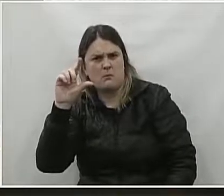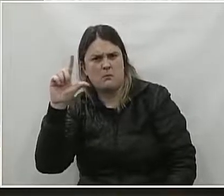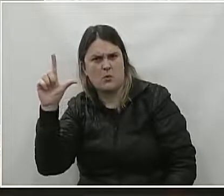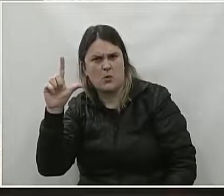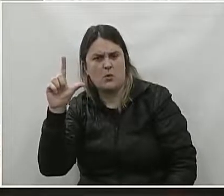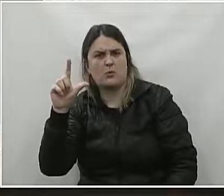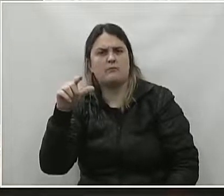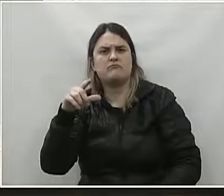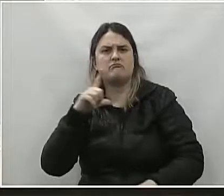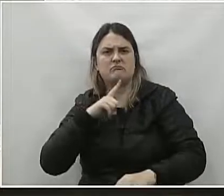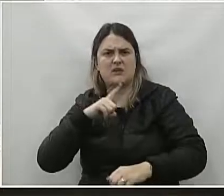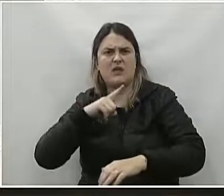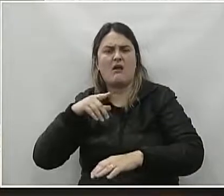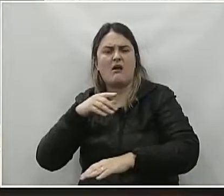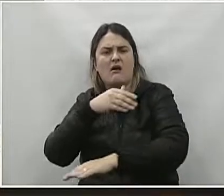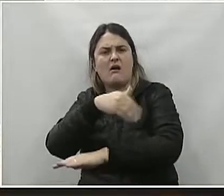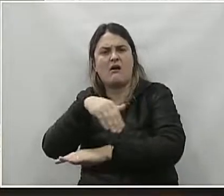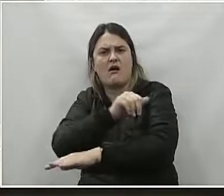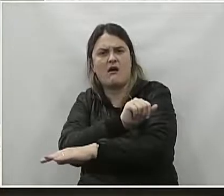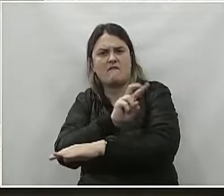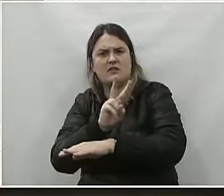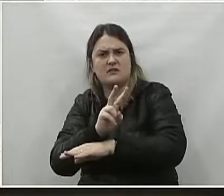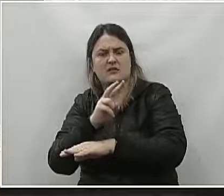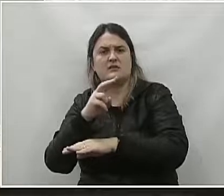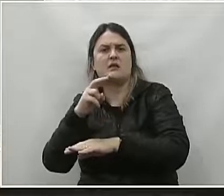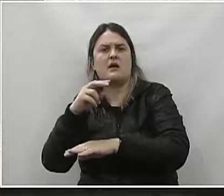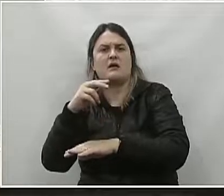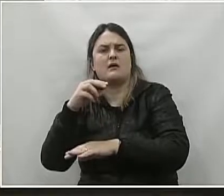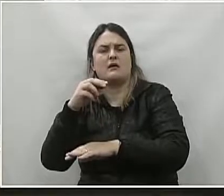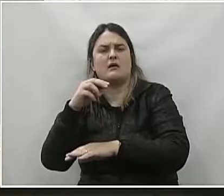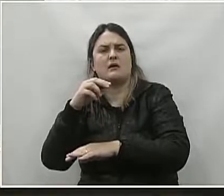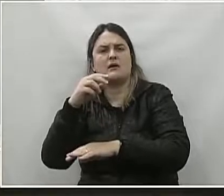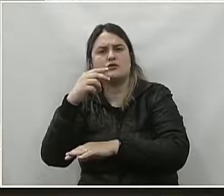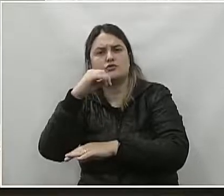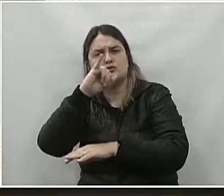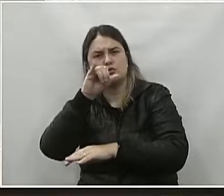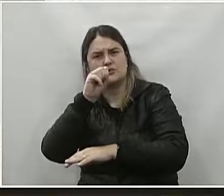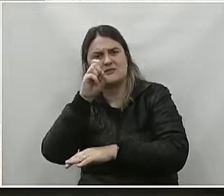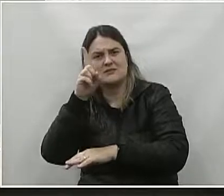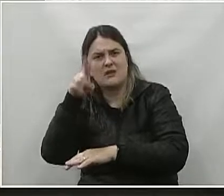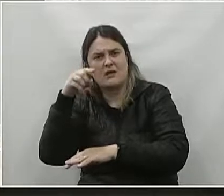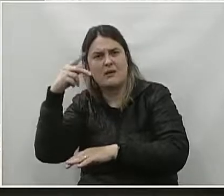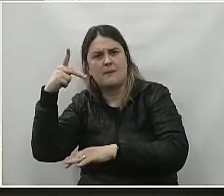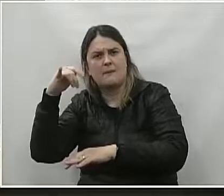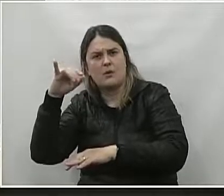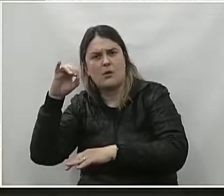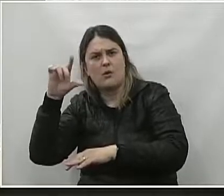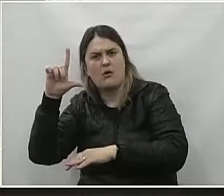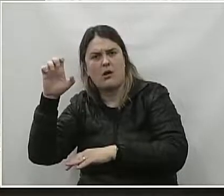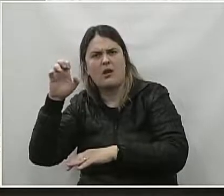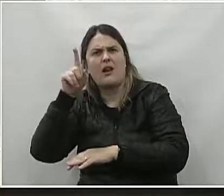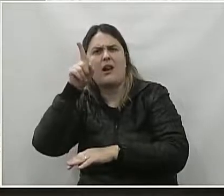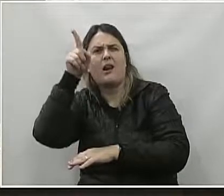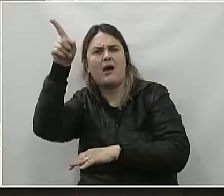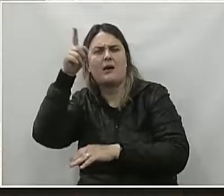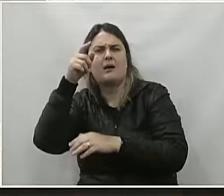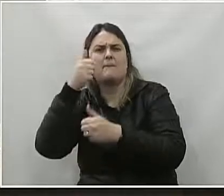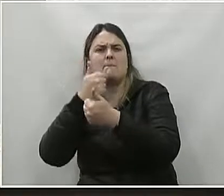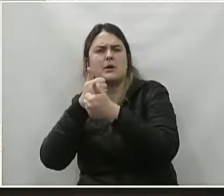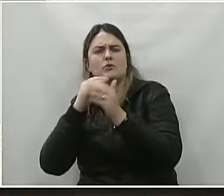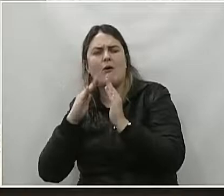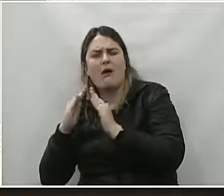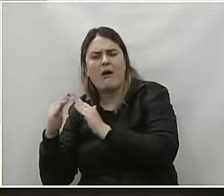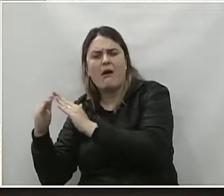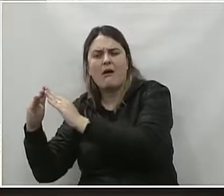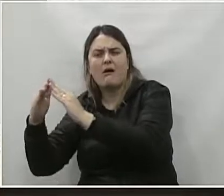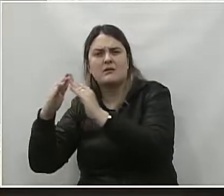localizada entre a Avenida Abilon de Souza Naves, Rua José Pioli e Rua 14, no conjunto habitacional Bento Munhoz da Rocha Neto, distrito